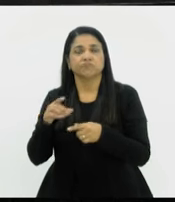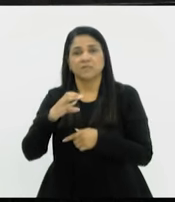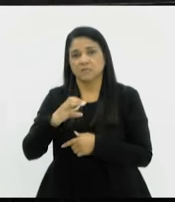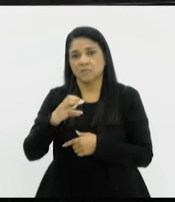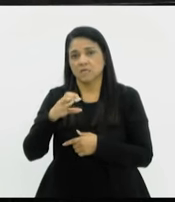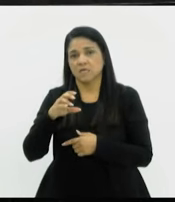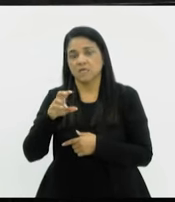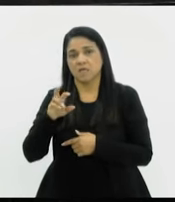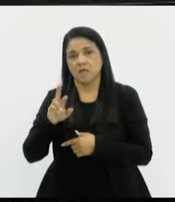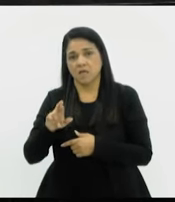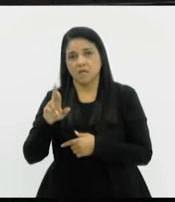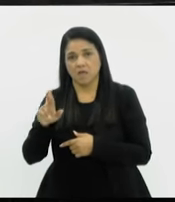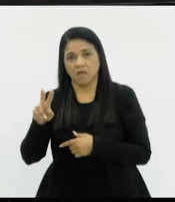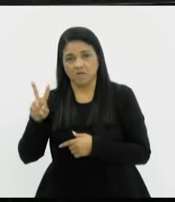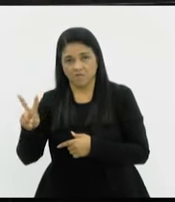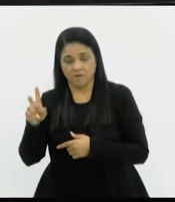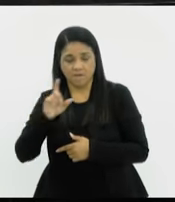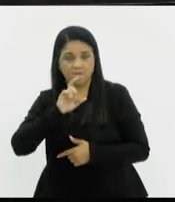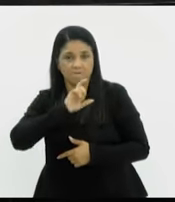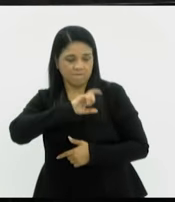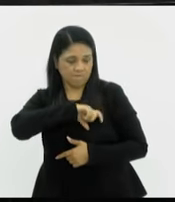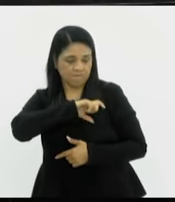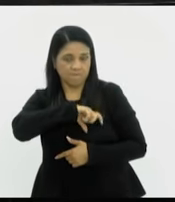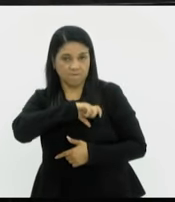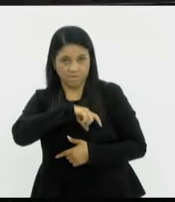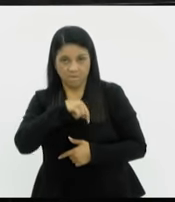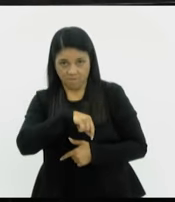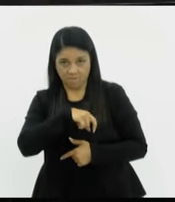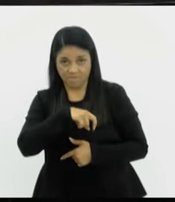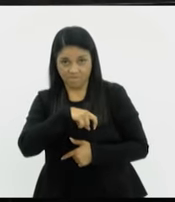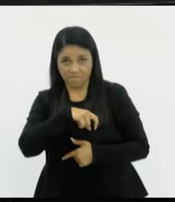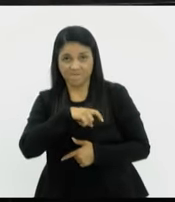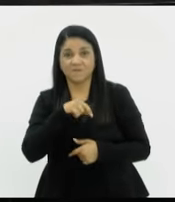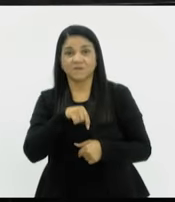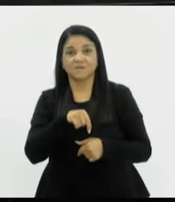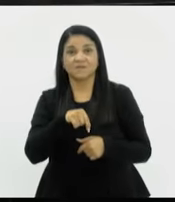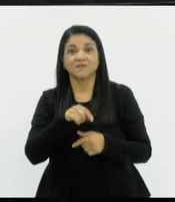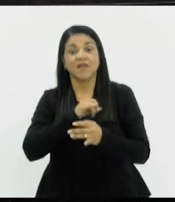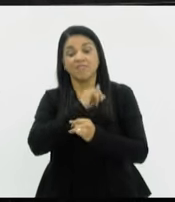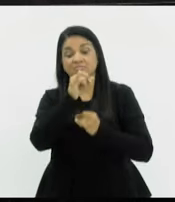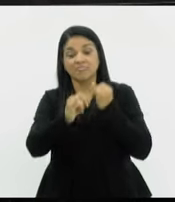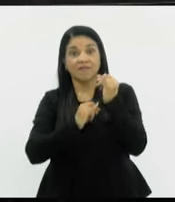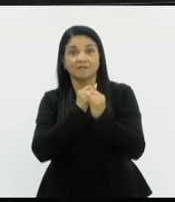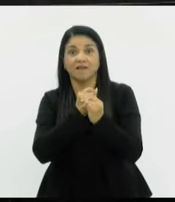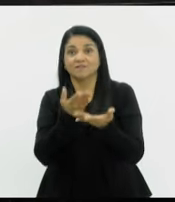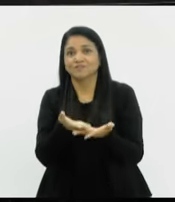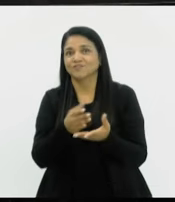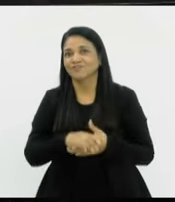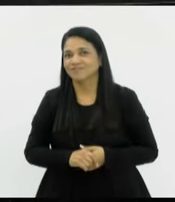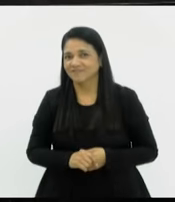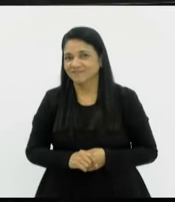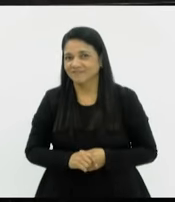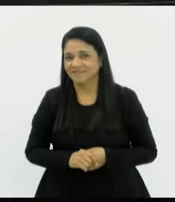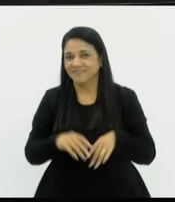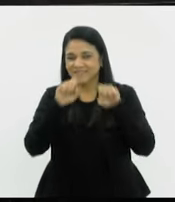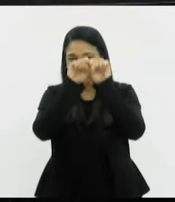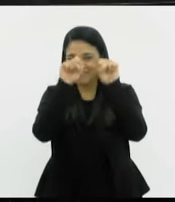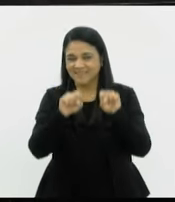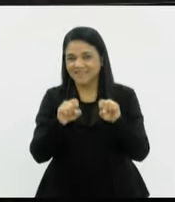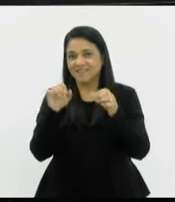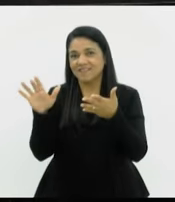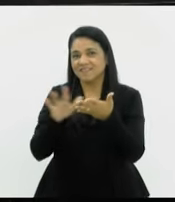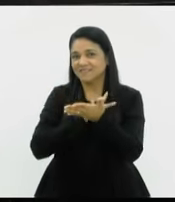popular verdinho, através da internet, sistema